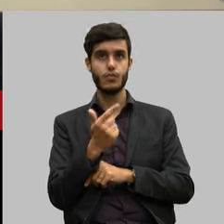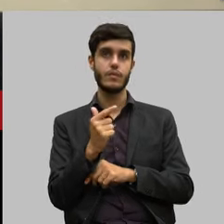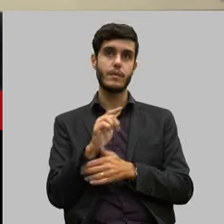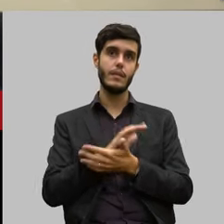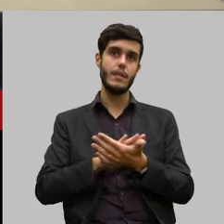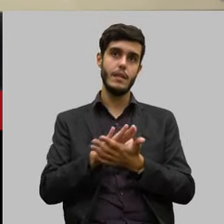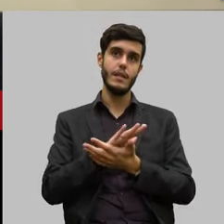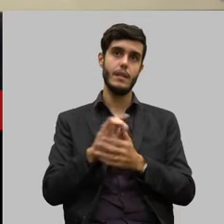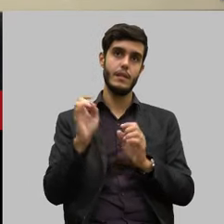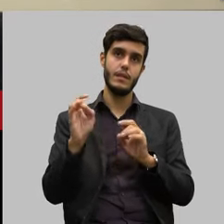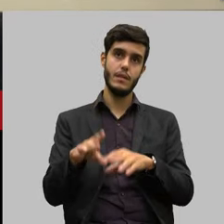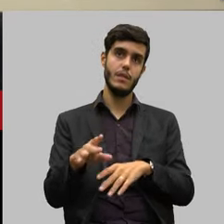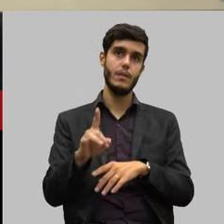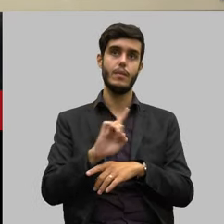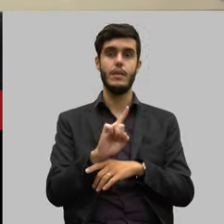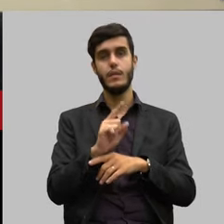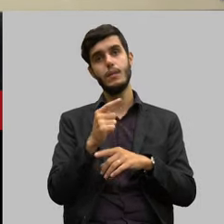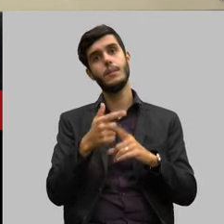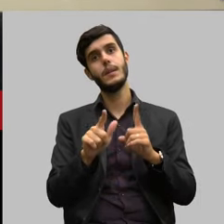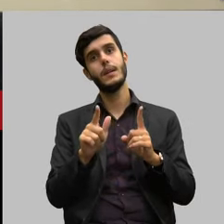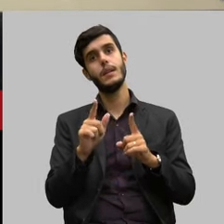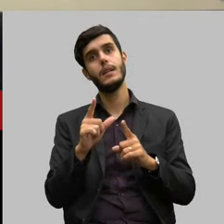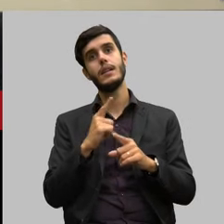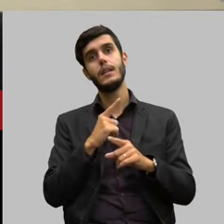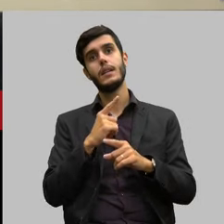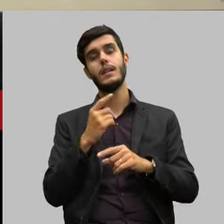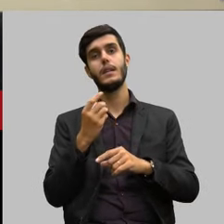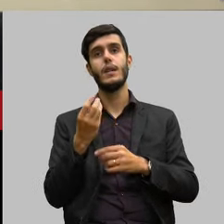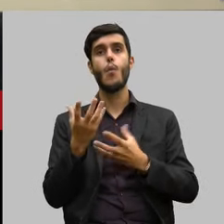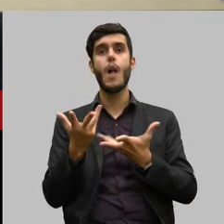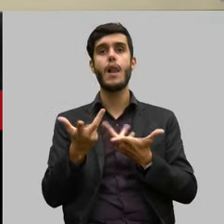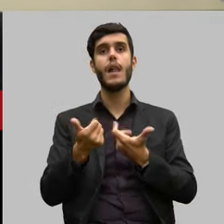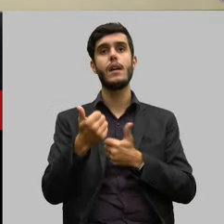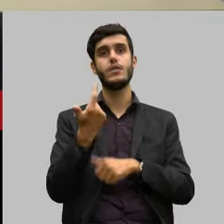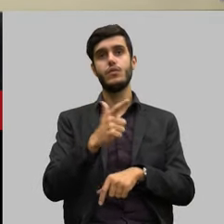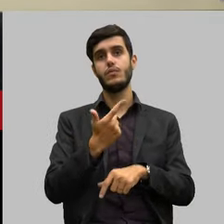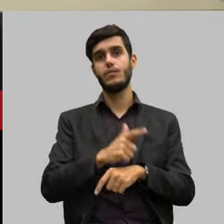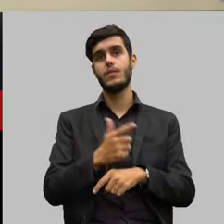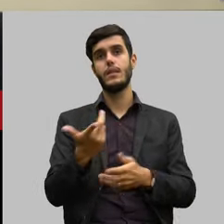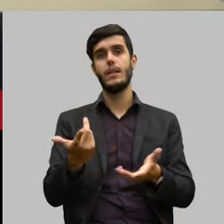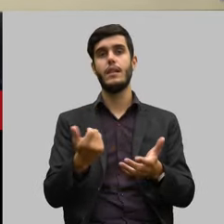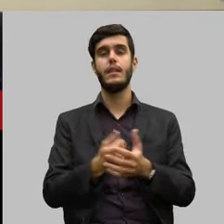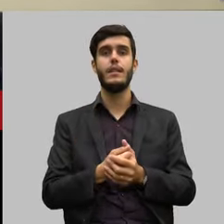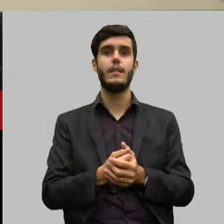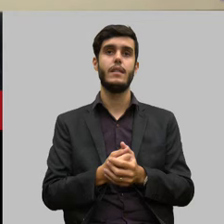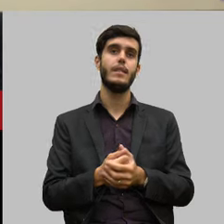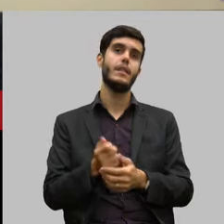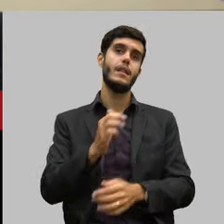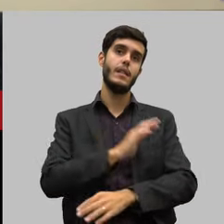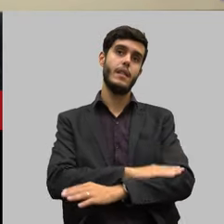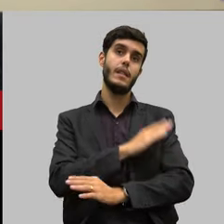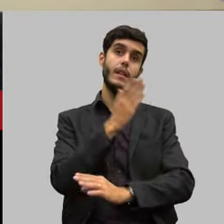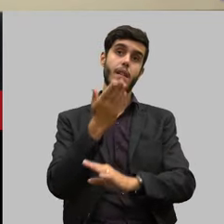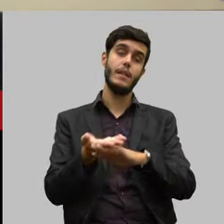sobra sobra não mas tem merenda com qualidade escola de tempo integral com cinco alimentações